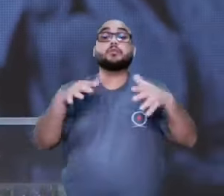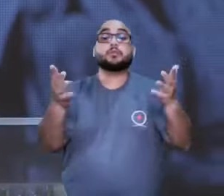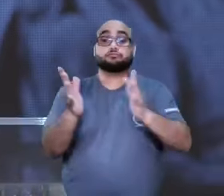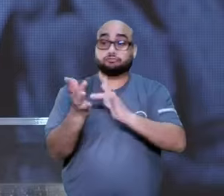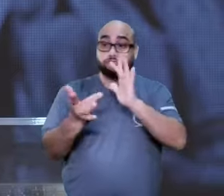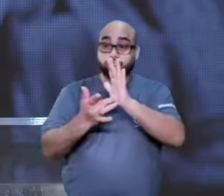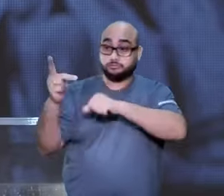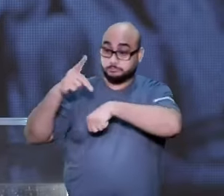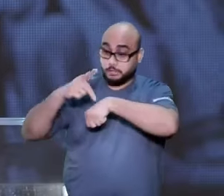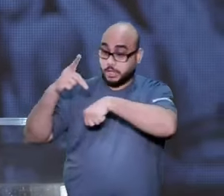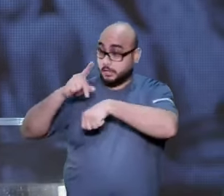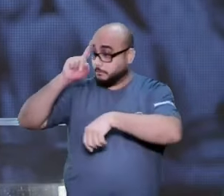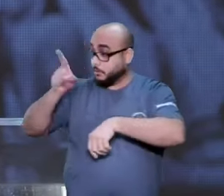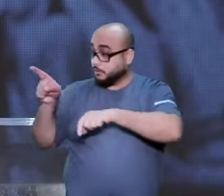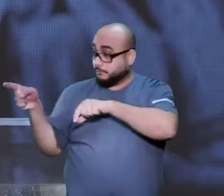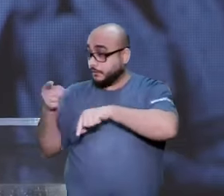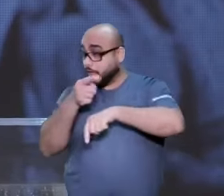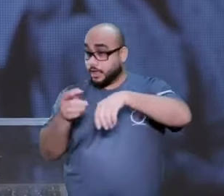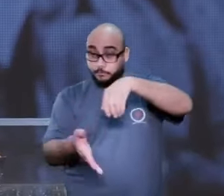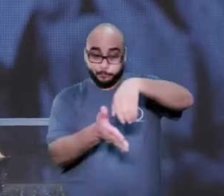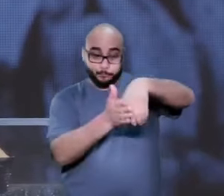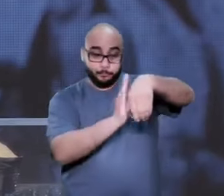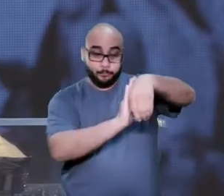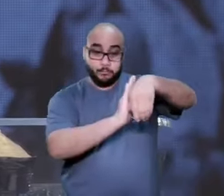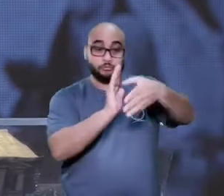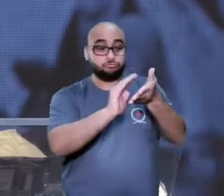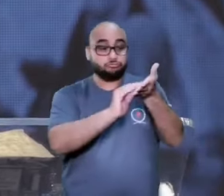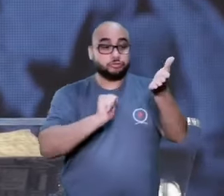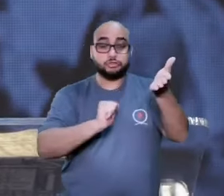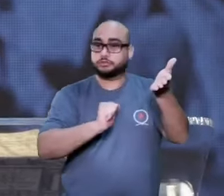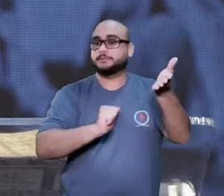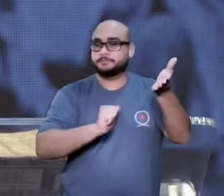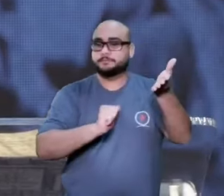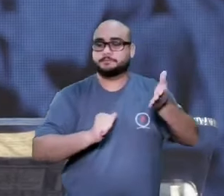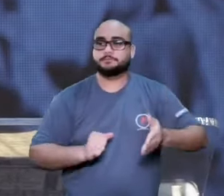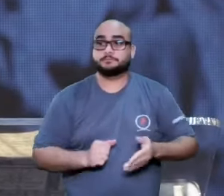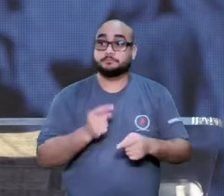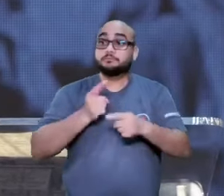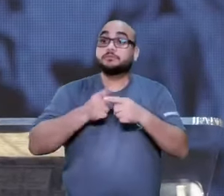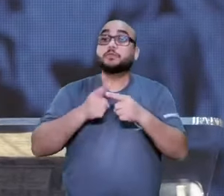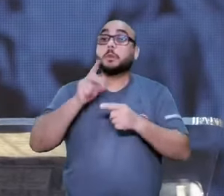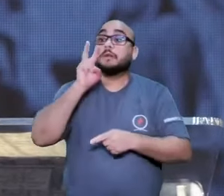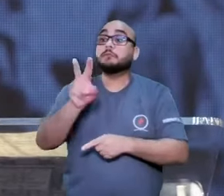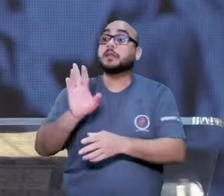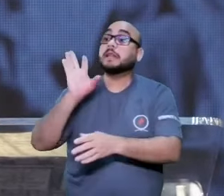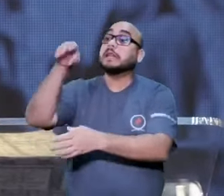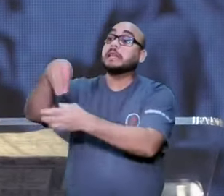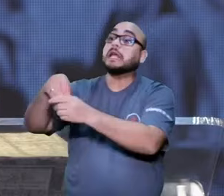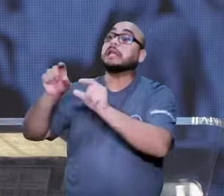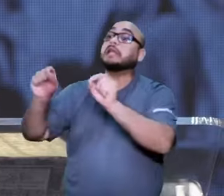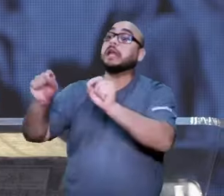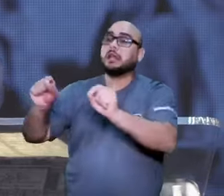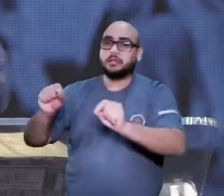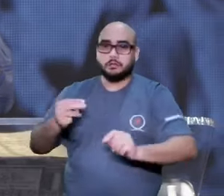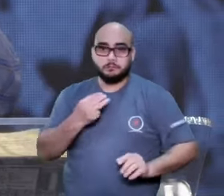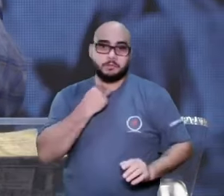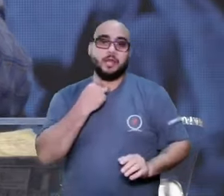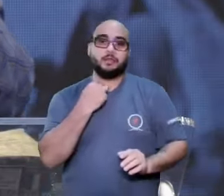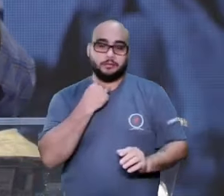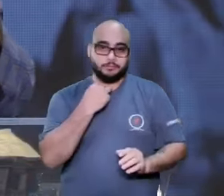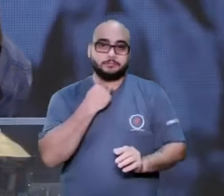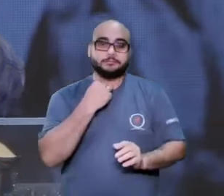pedra é porque Jesus já fizera uma annese do interior de Marta e ele já tem